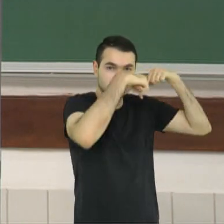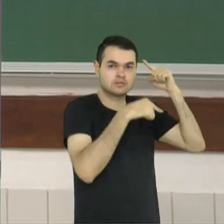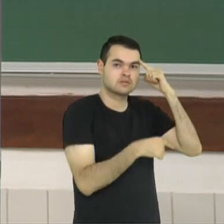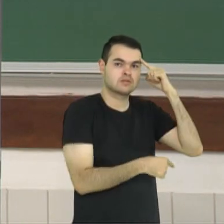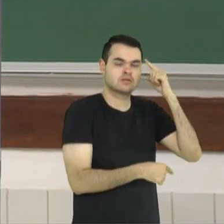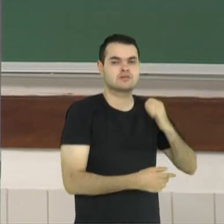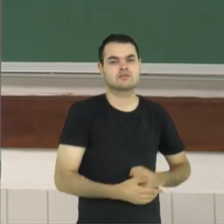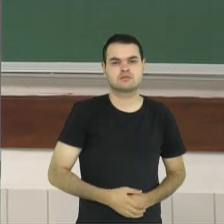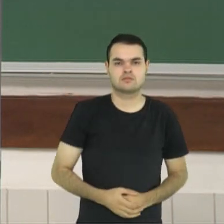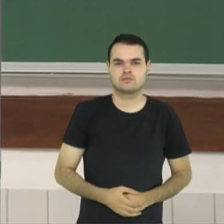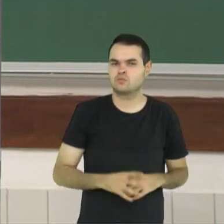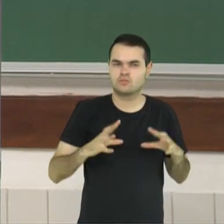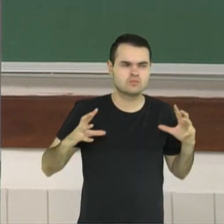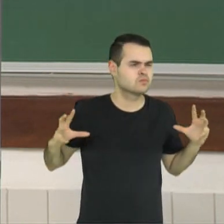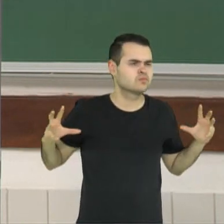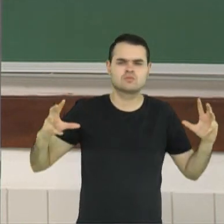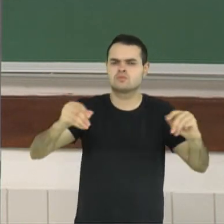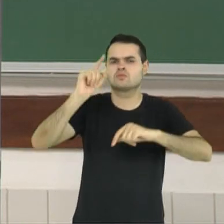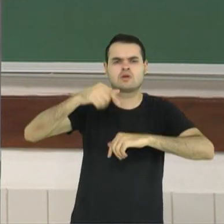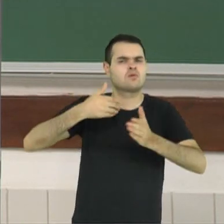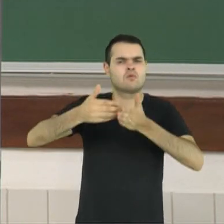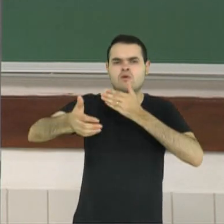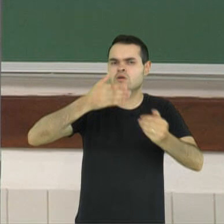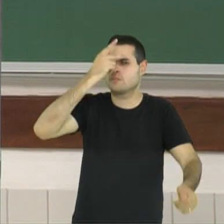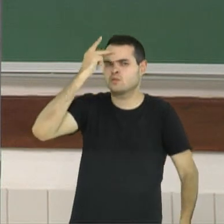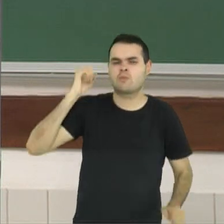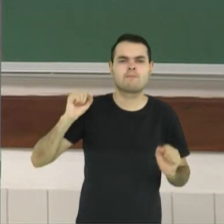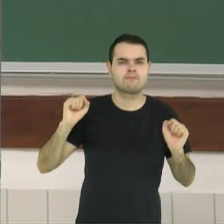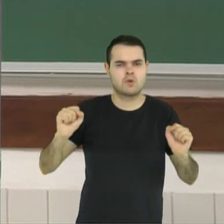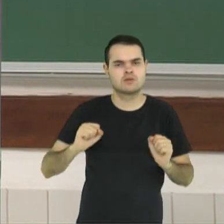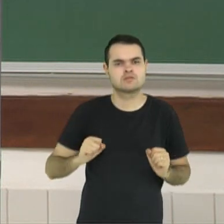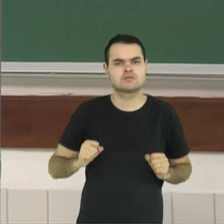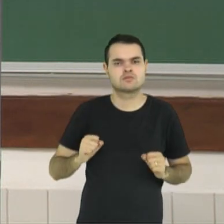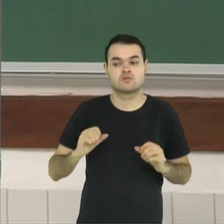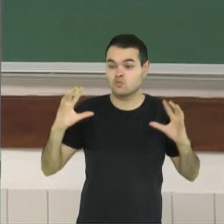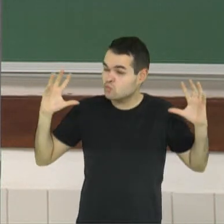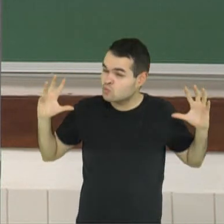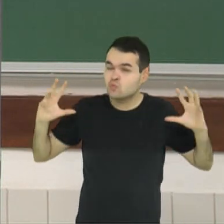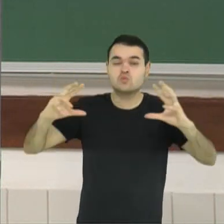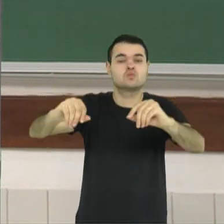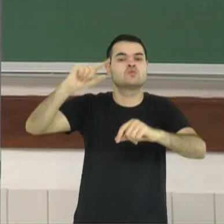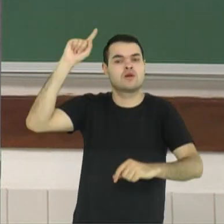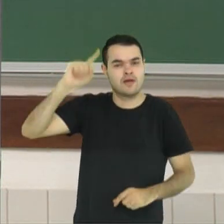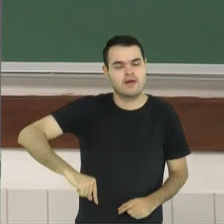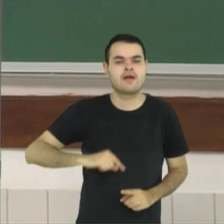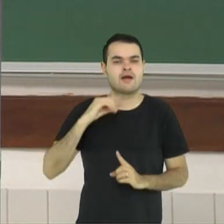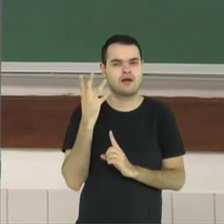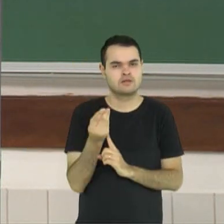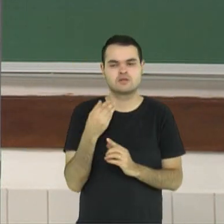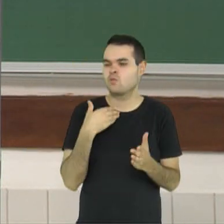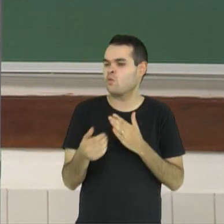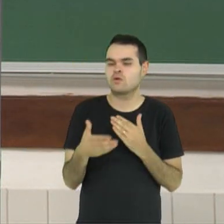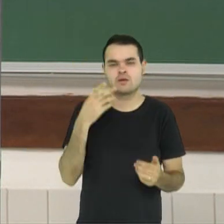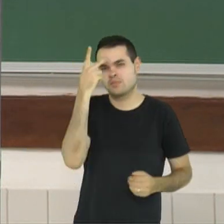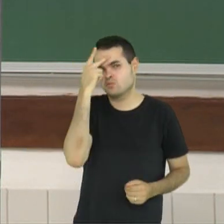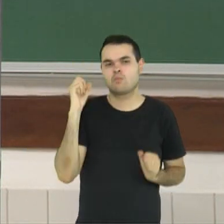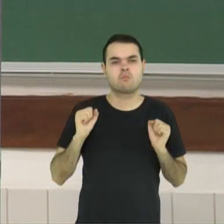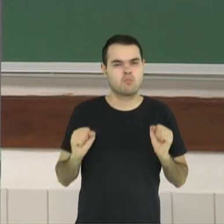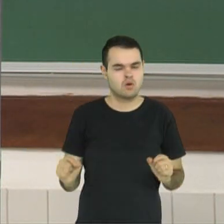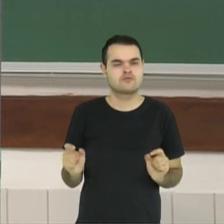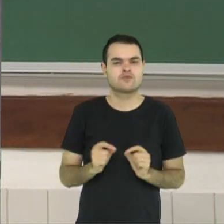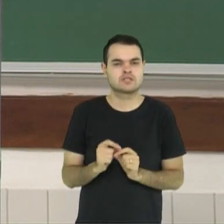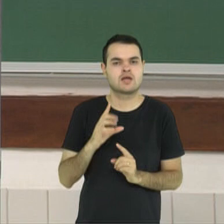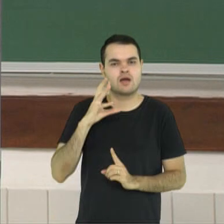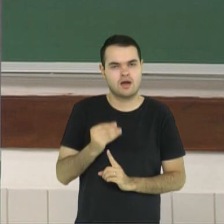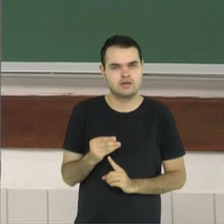que a obra, tudo tem que ser obra e qualquer um pode fazer arte. Não, minto. Tudo pode ser arte e qualquer um pode fazer arte. Esse